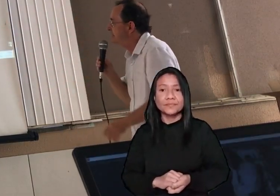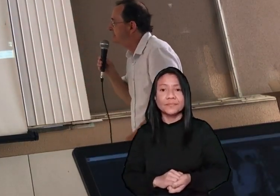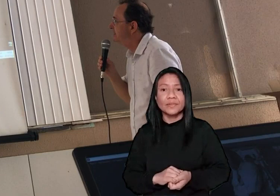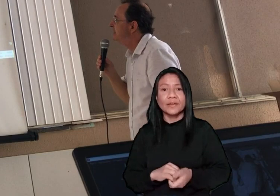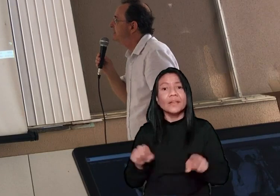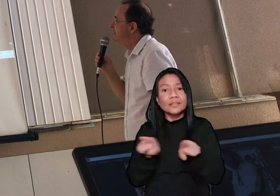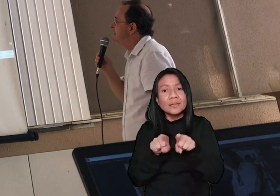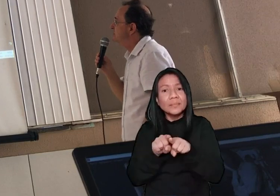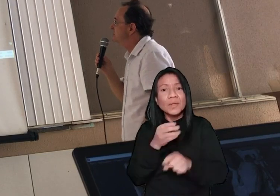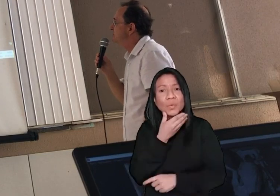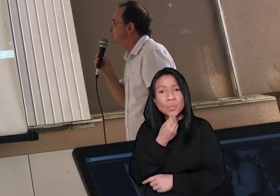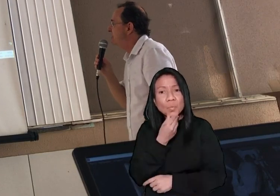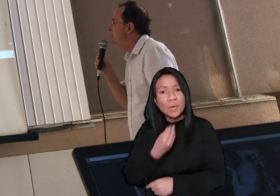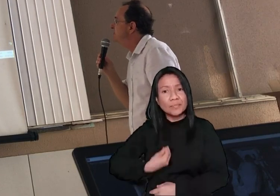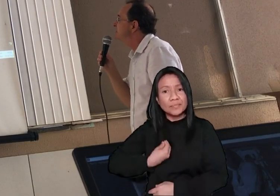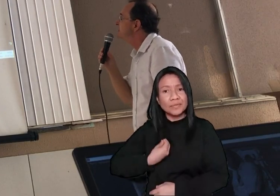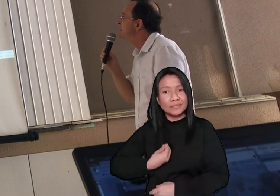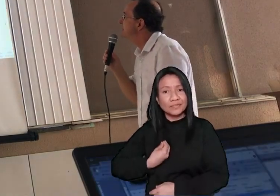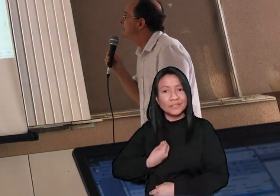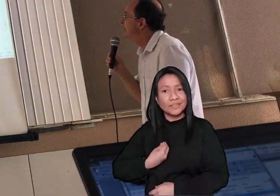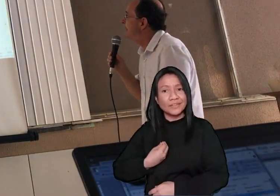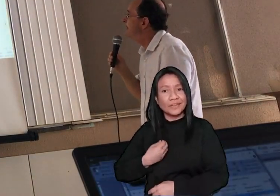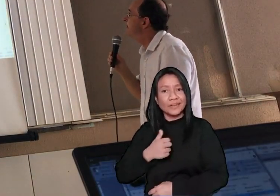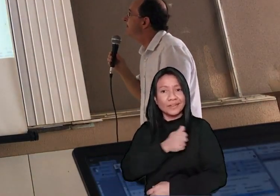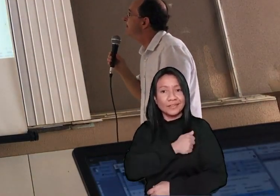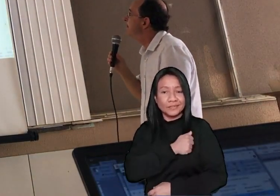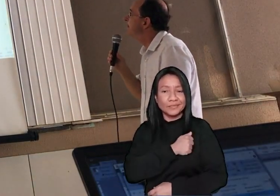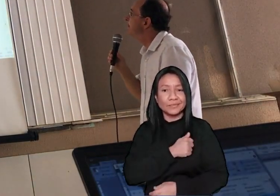está ali junto com o pessoal.